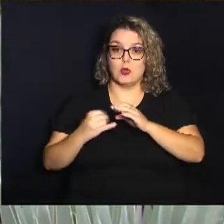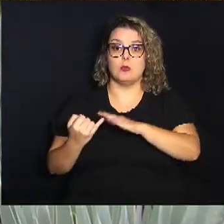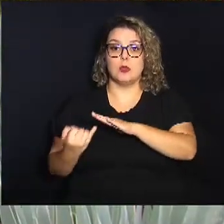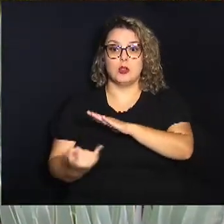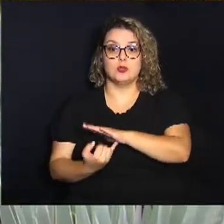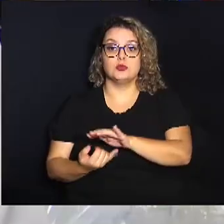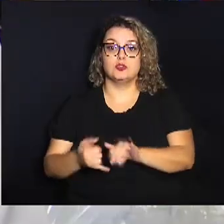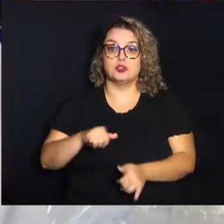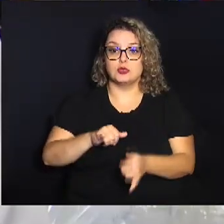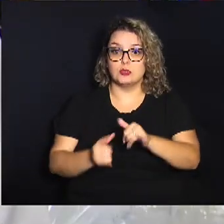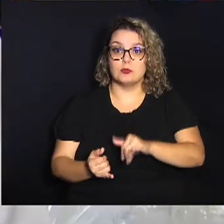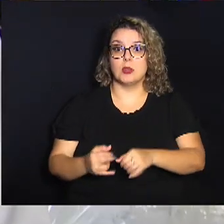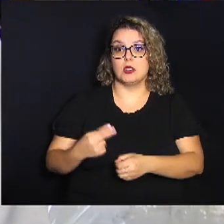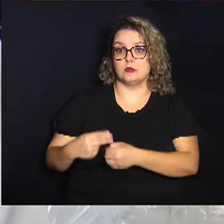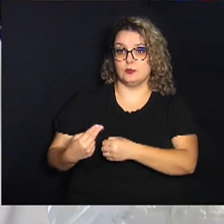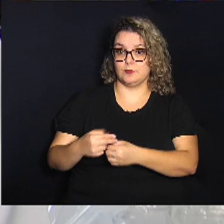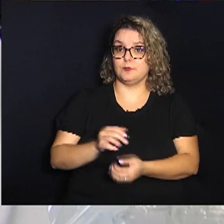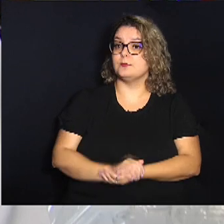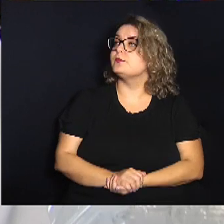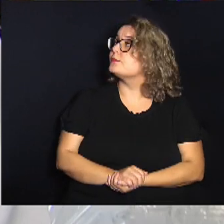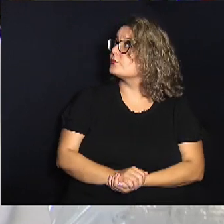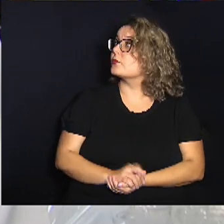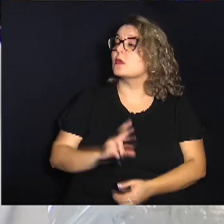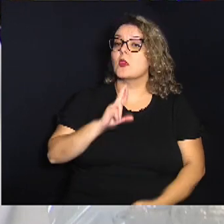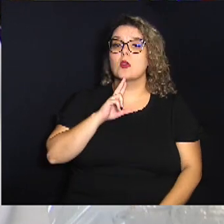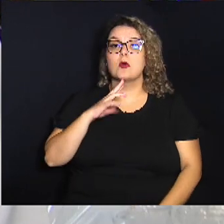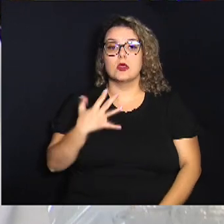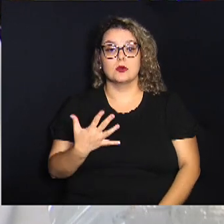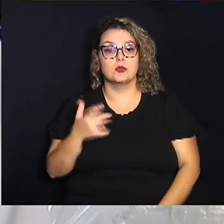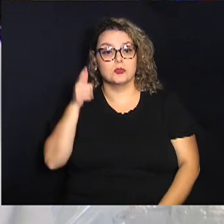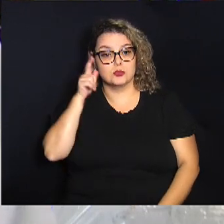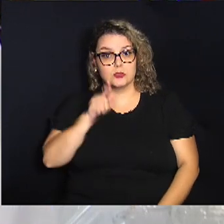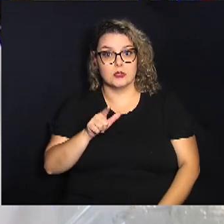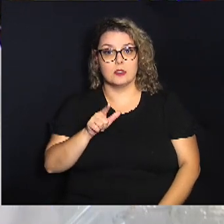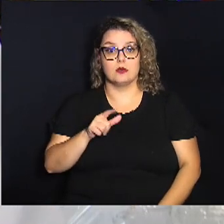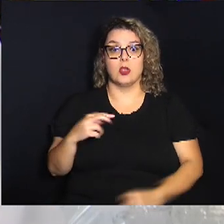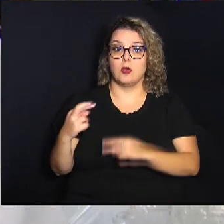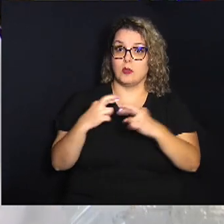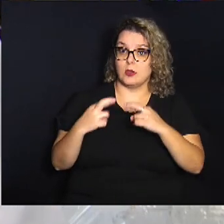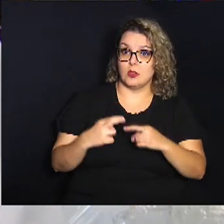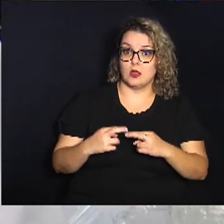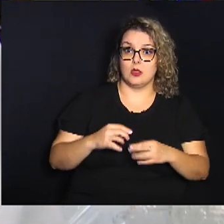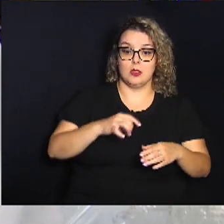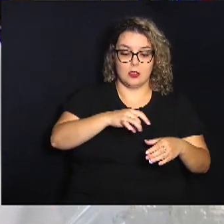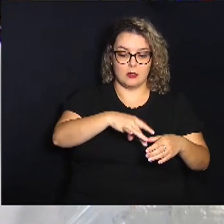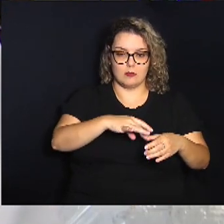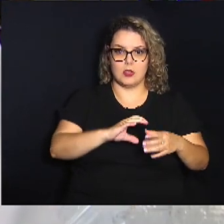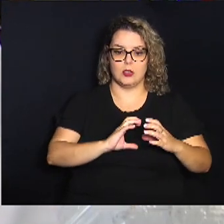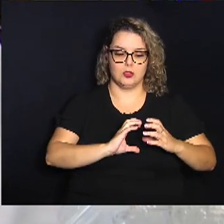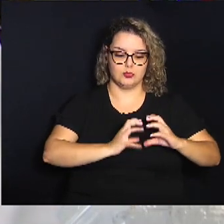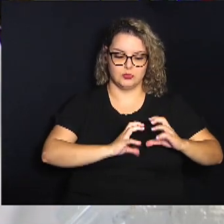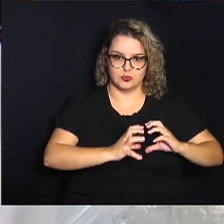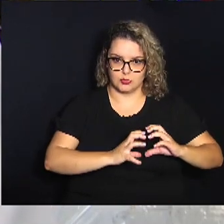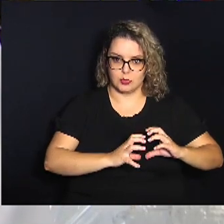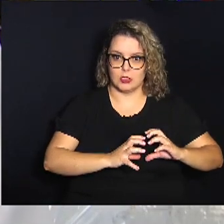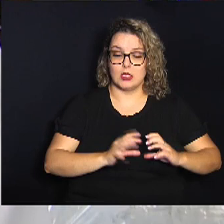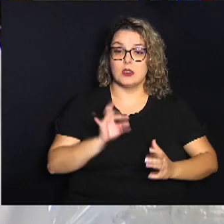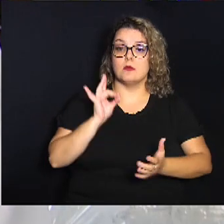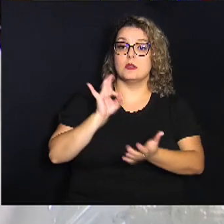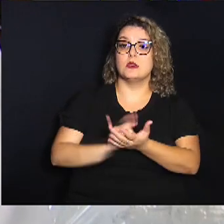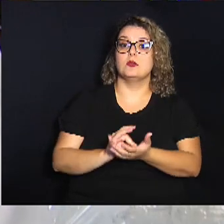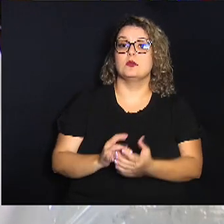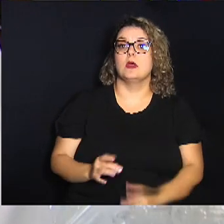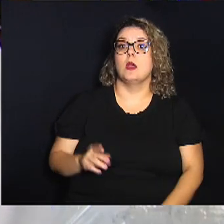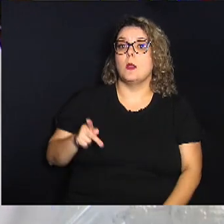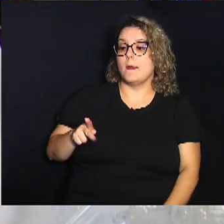Química da Unicamp. O resultado que a gente chegou foi o de verificar que a semente de maracujá na realidade tem um composto chamado